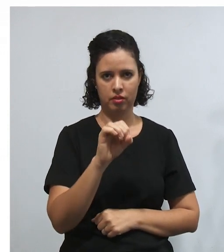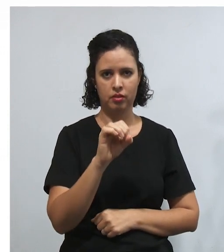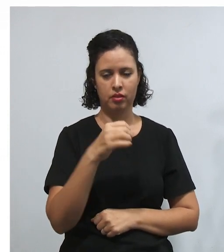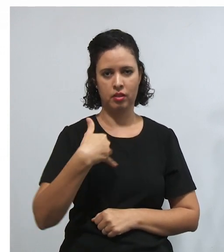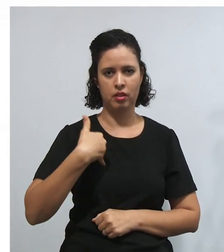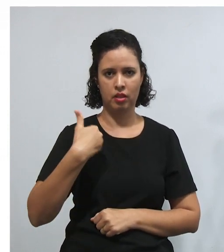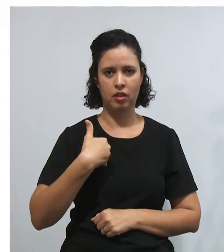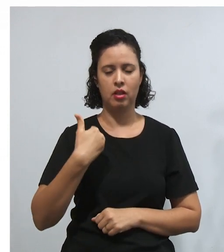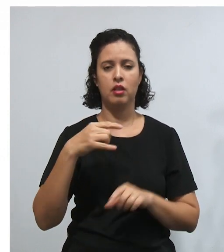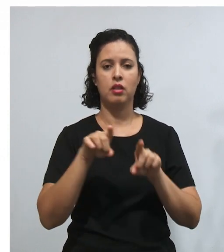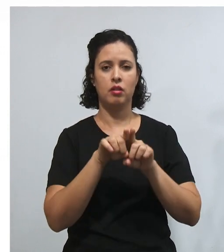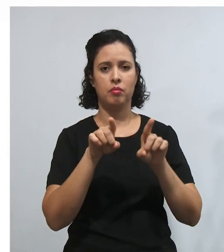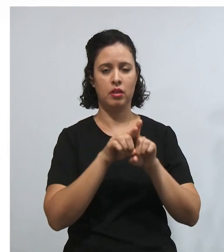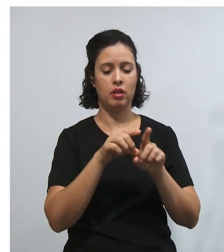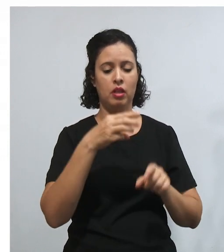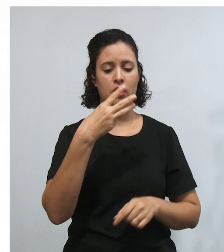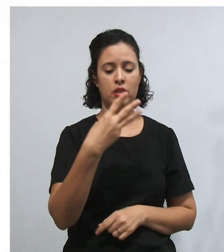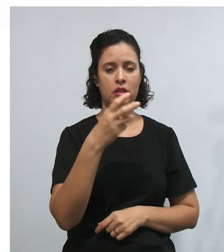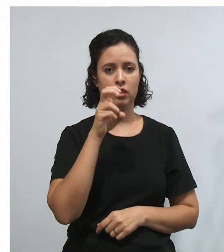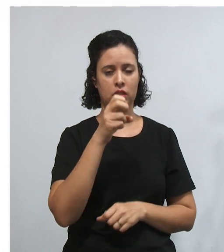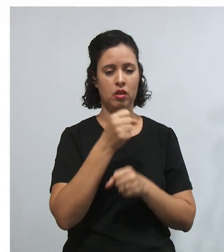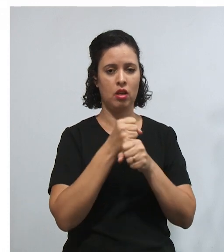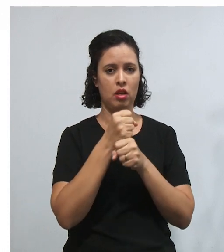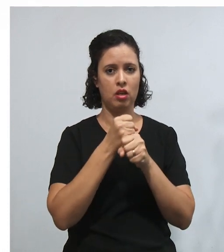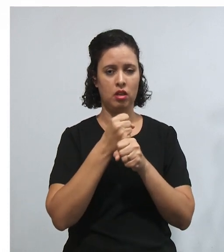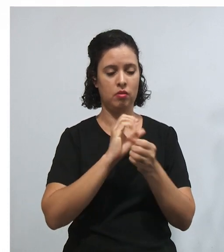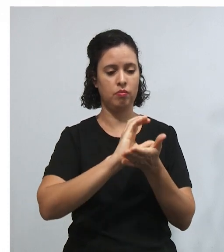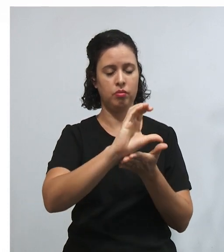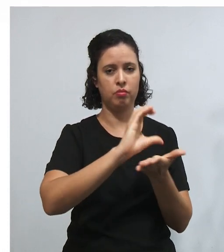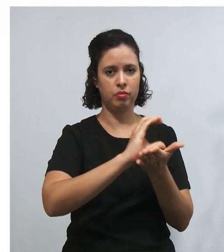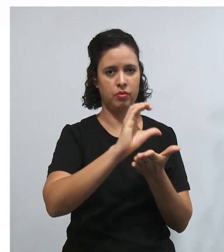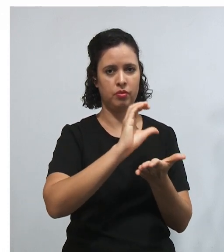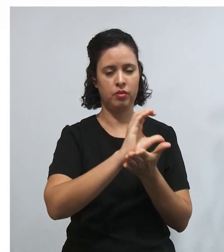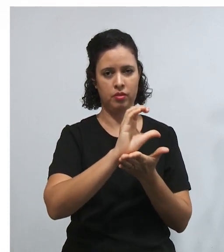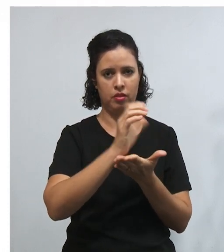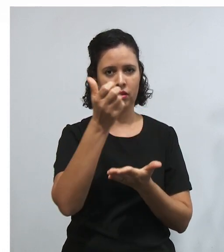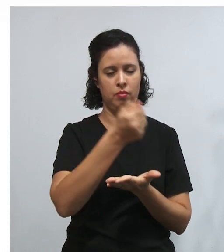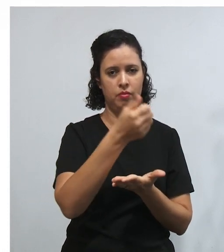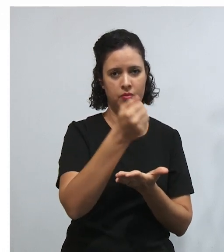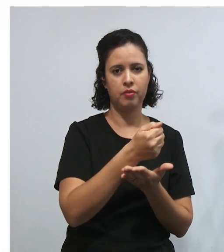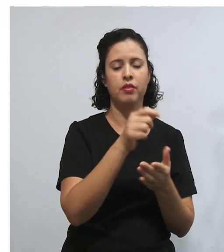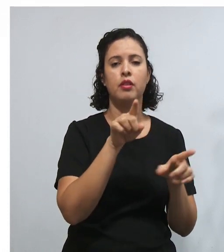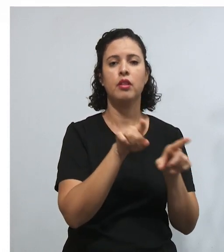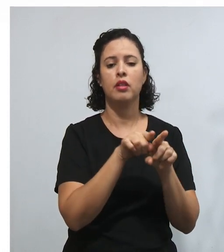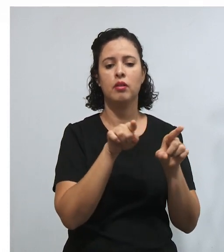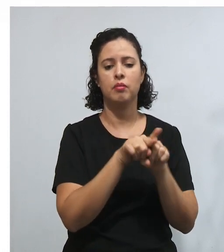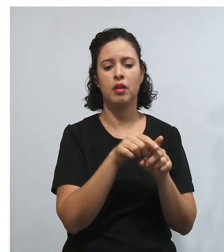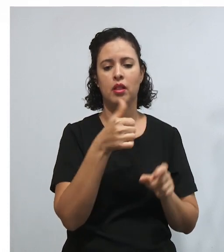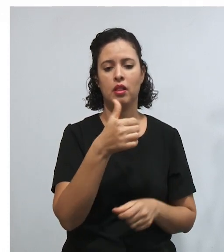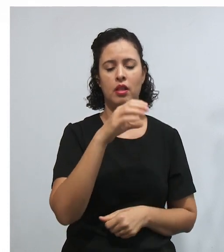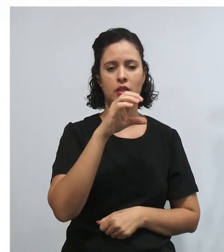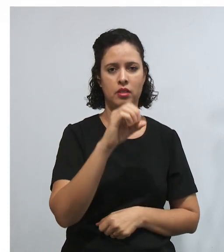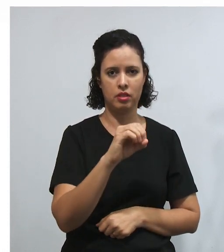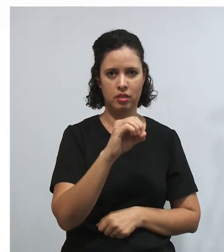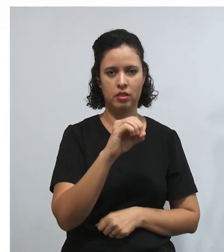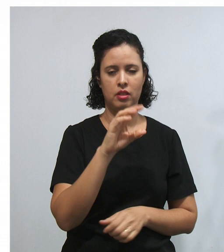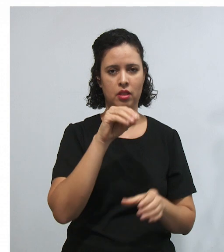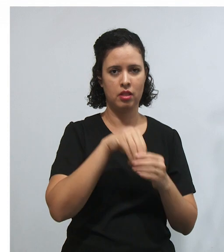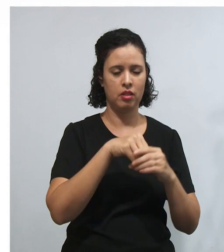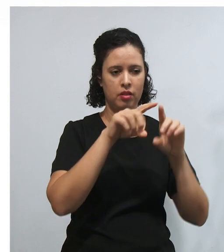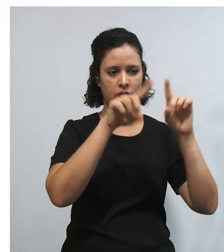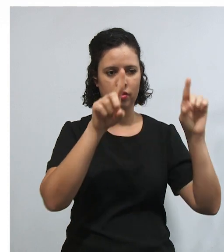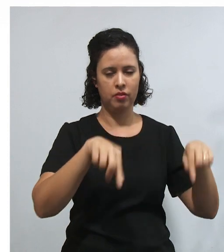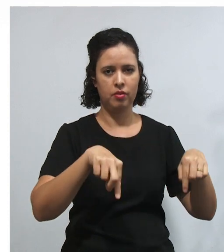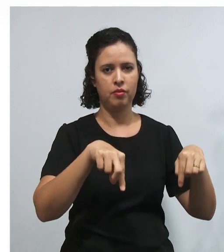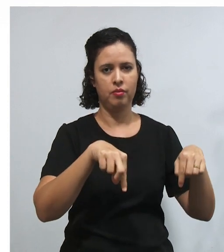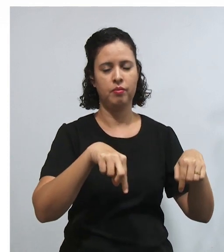35 anos de contribuição, tá? E 10 anos no serviço público, sendo pelo menos 5 anos dentro